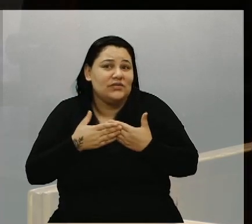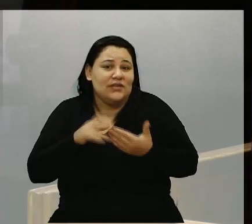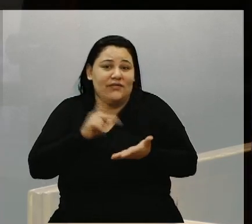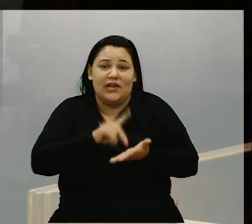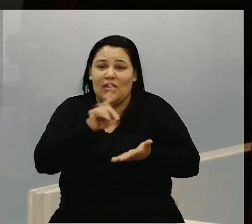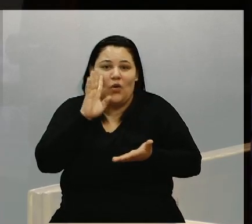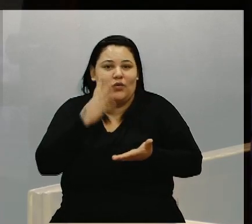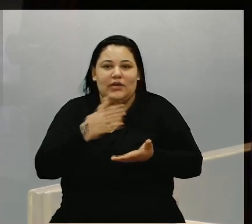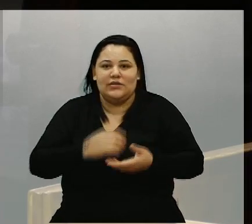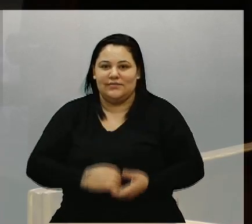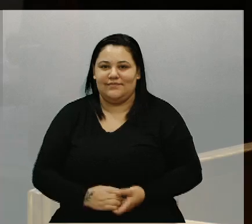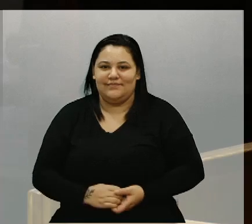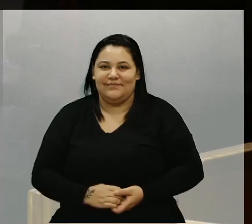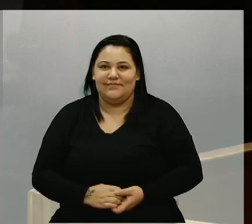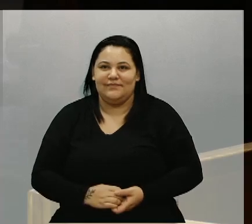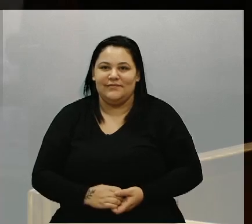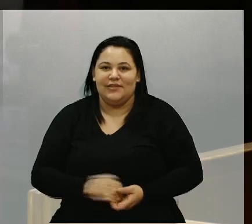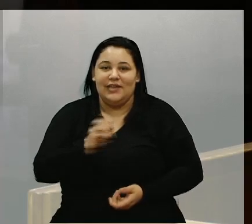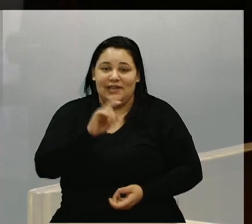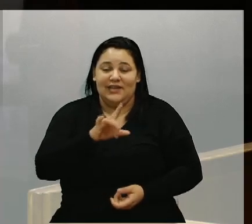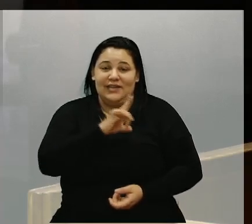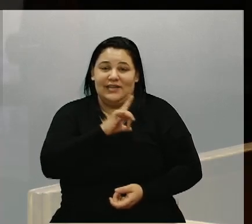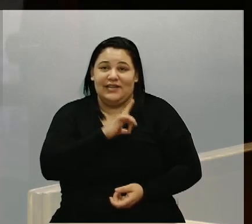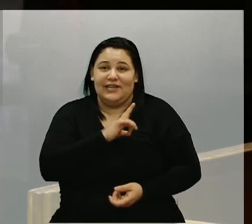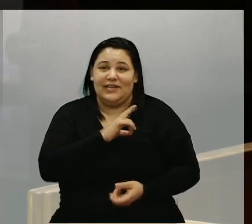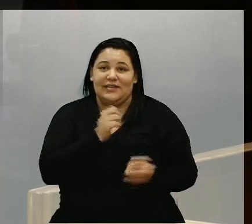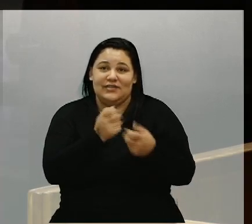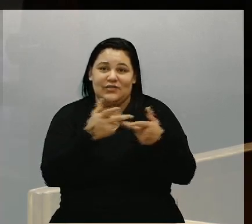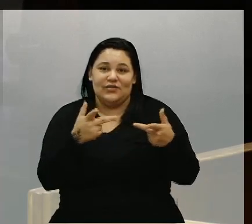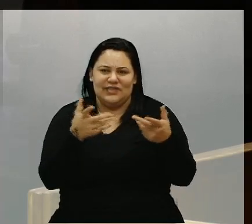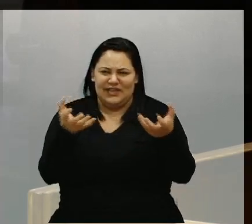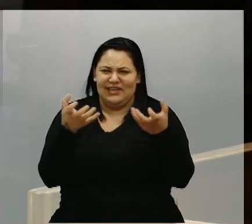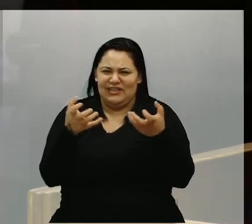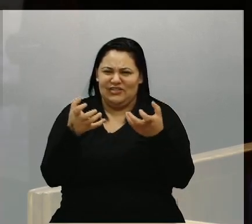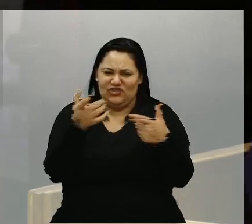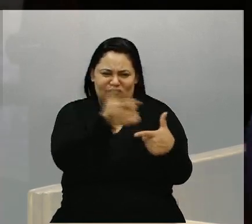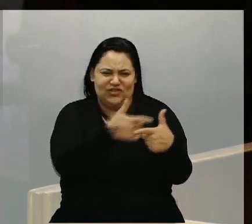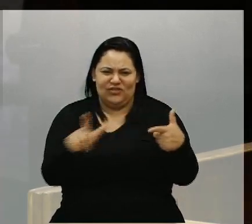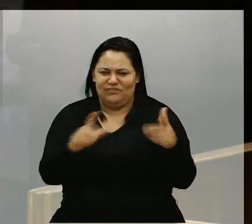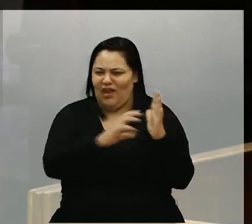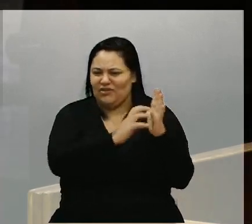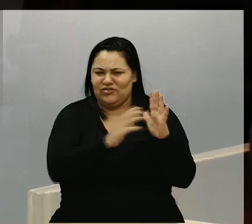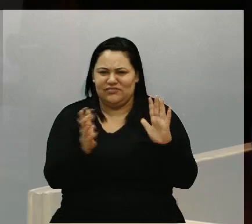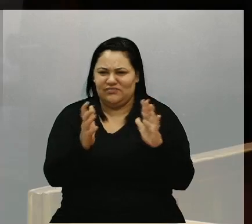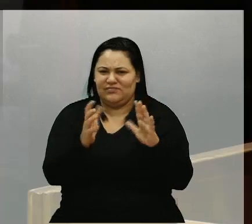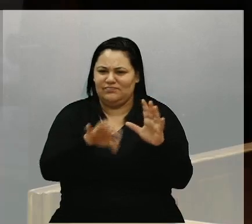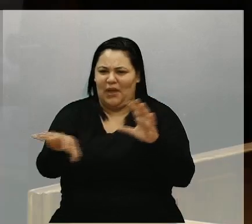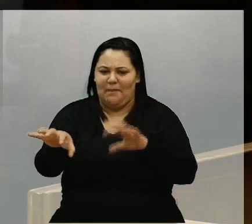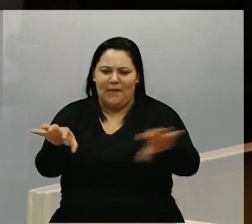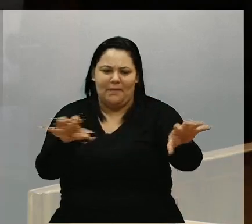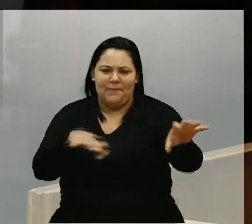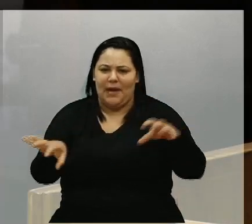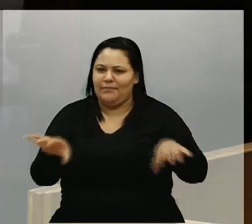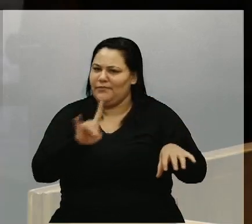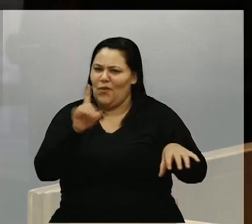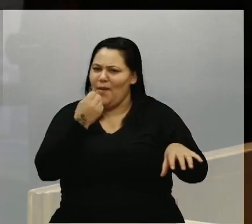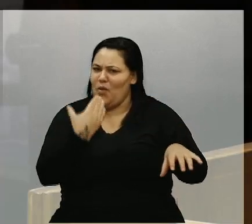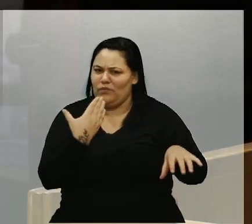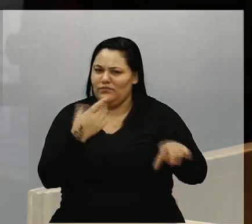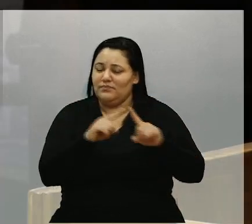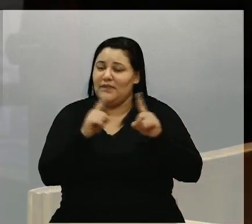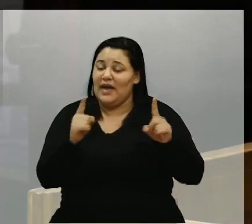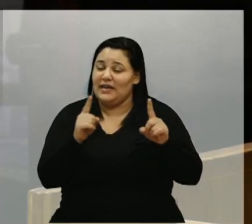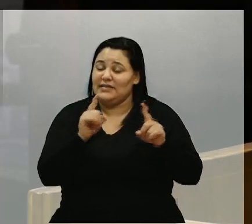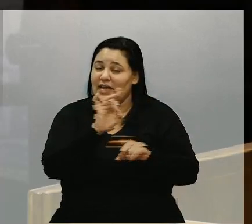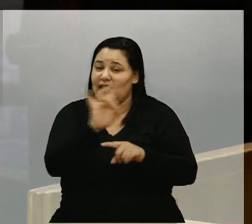né, quem tem essa lógica de incidir nos partidos, querer rachar partido, isso geralmente não acaba bem. Mas, enfim, cada um com as